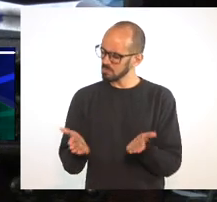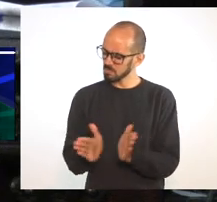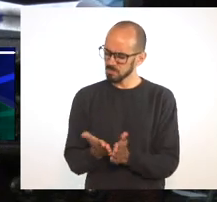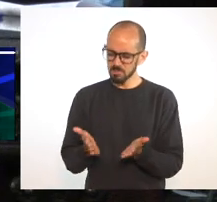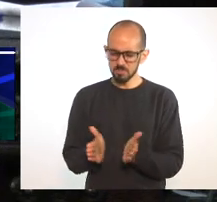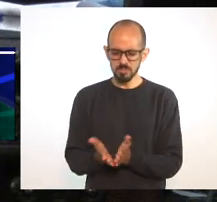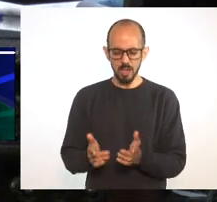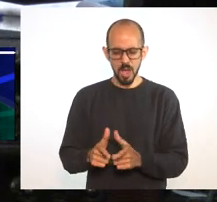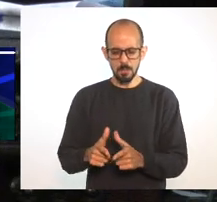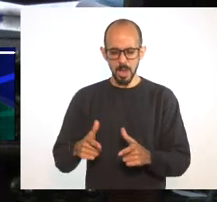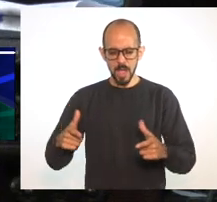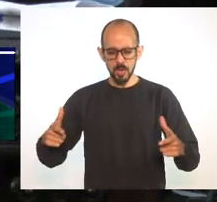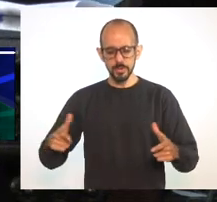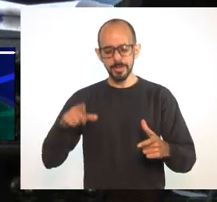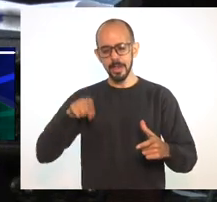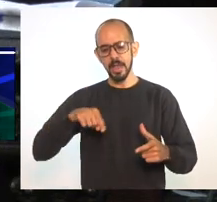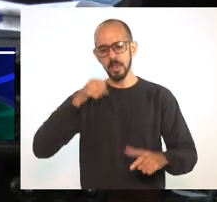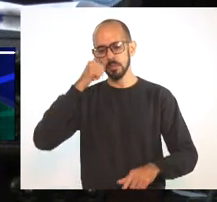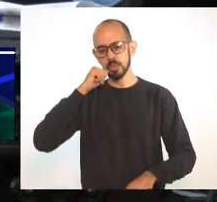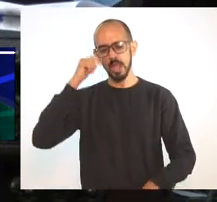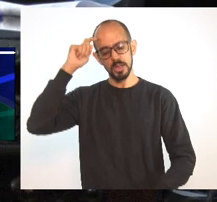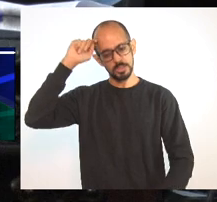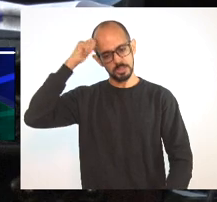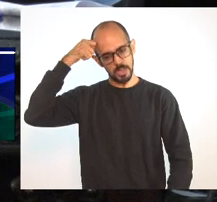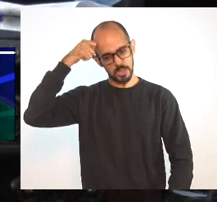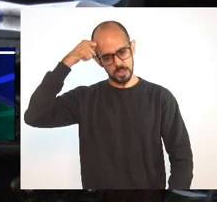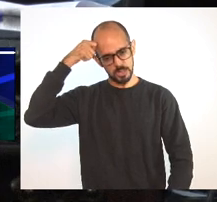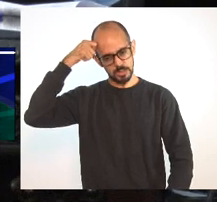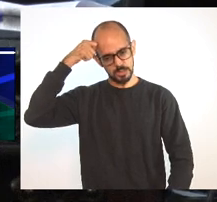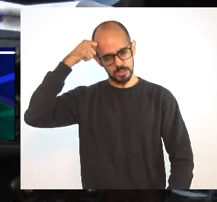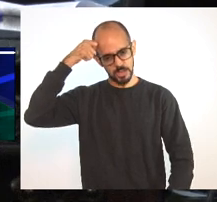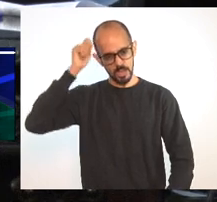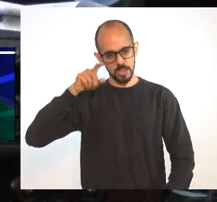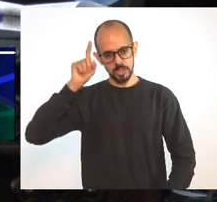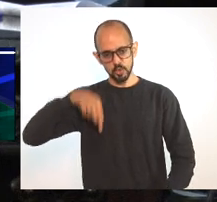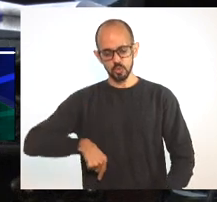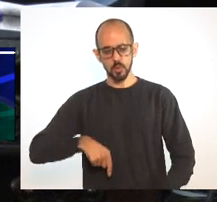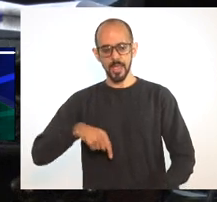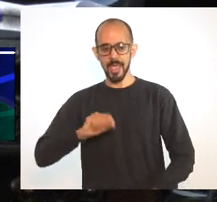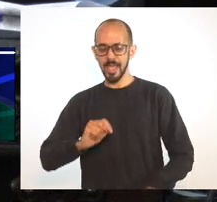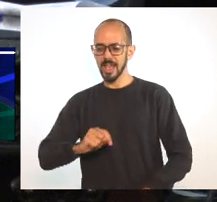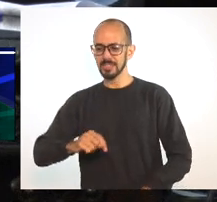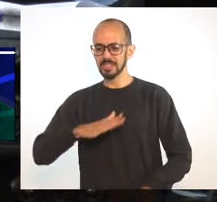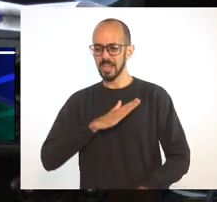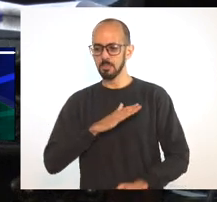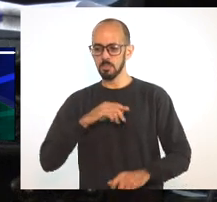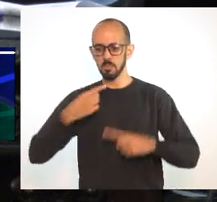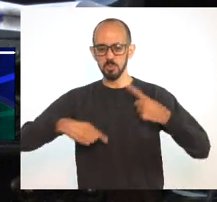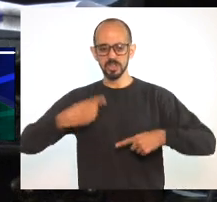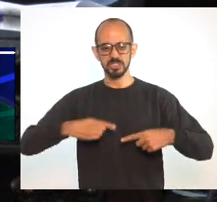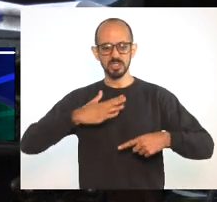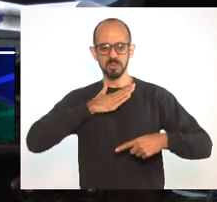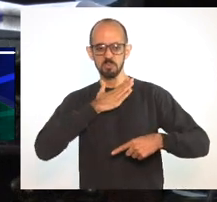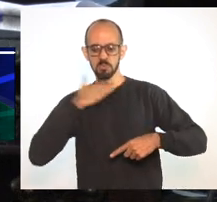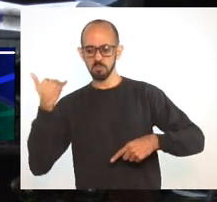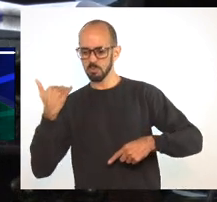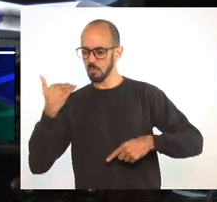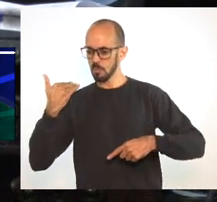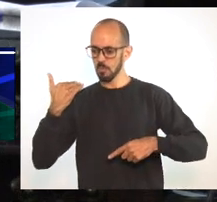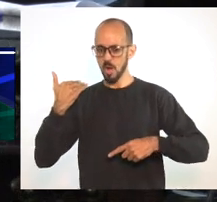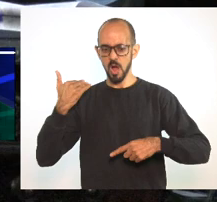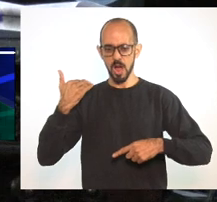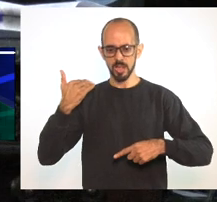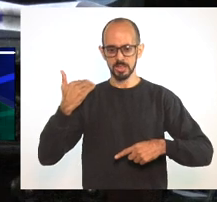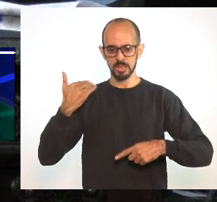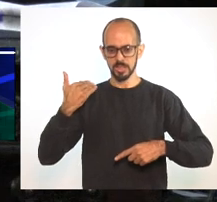majoritariamente por mulheres negras. Isso é parte da necropolítica e retirada da dignidade da